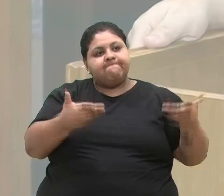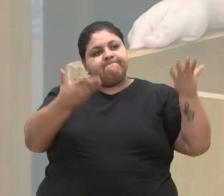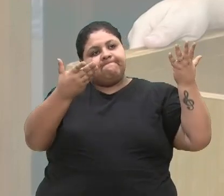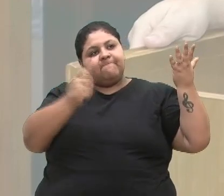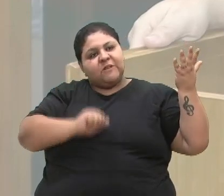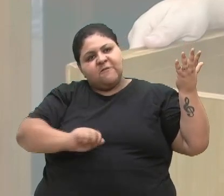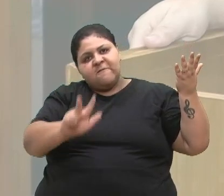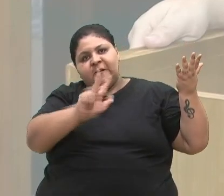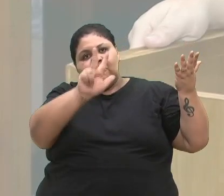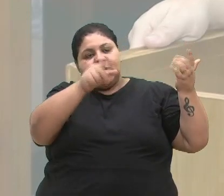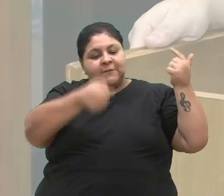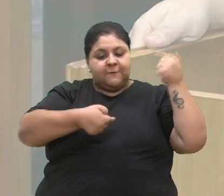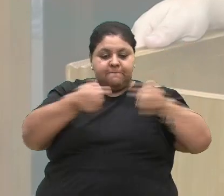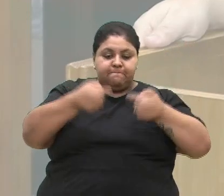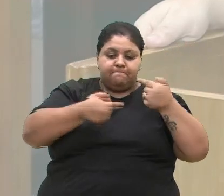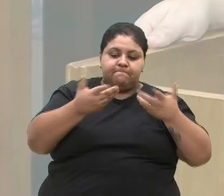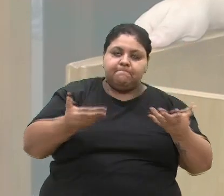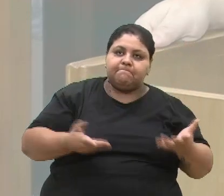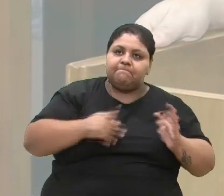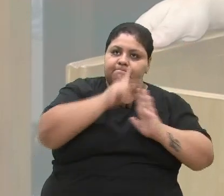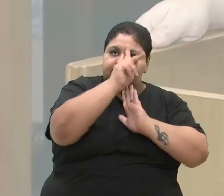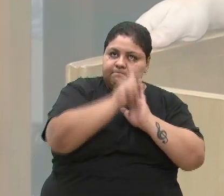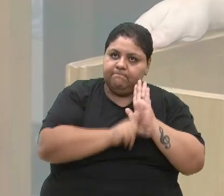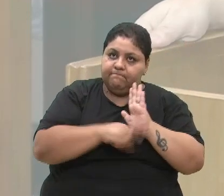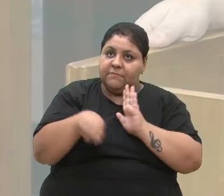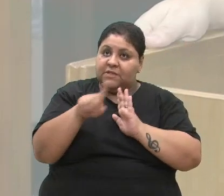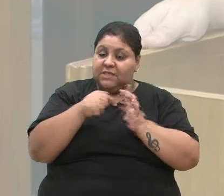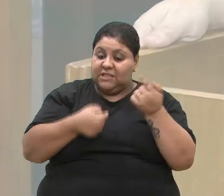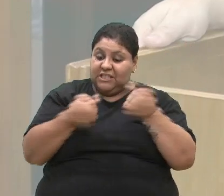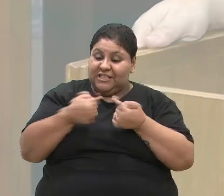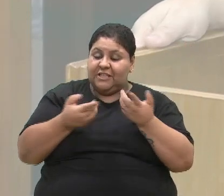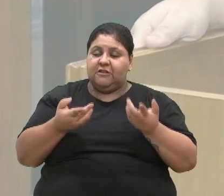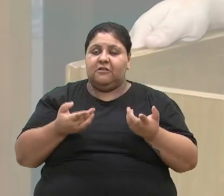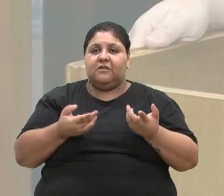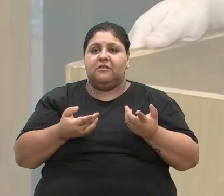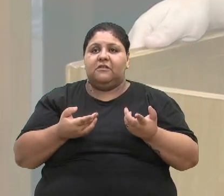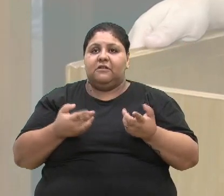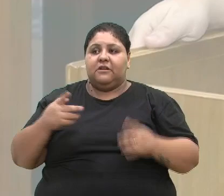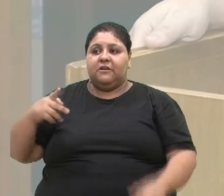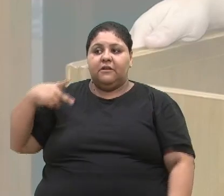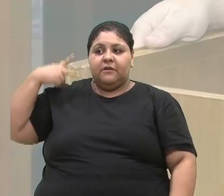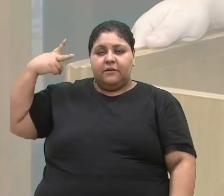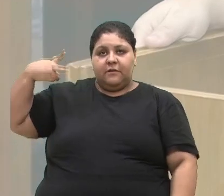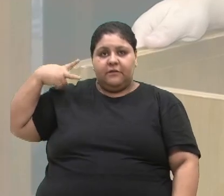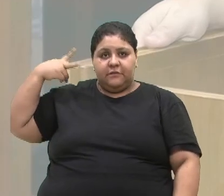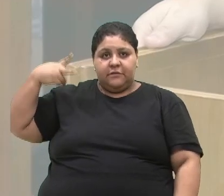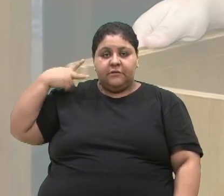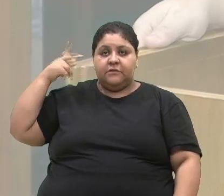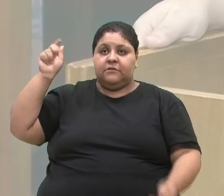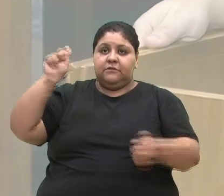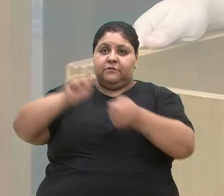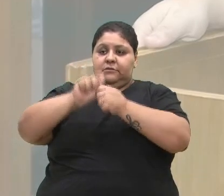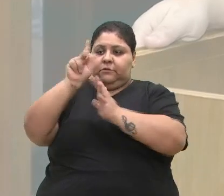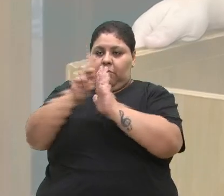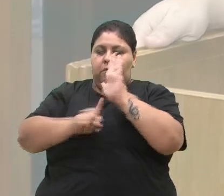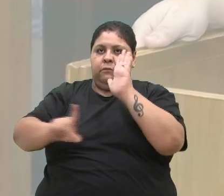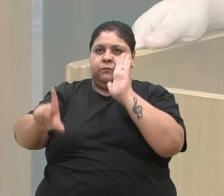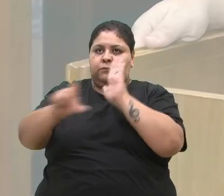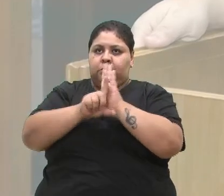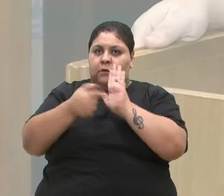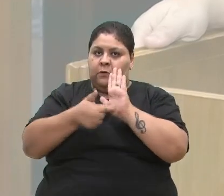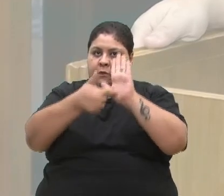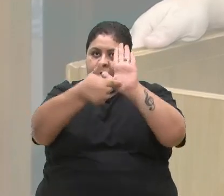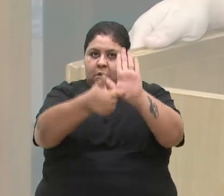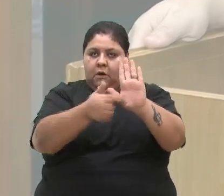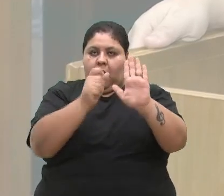enfim, engrandece o projeto que a gente discute, porque o vereador faz o projeto de lei, apresenta o